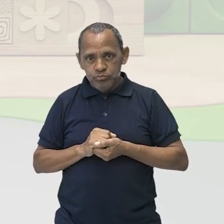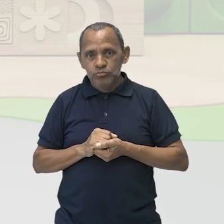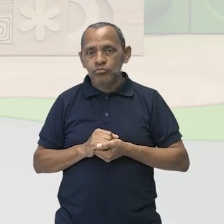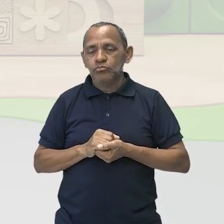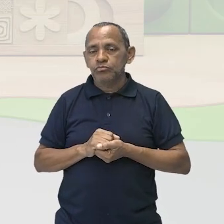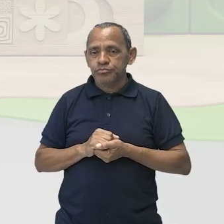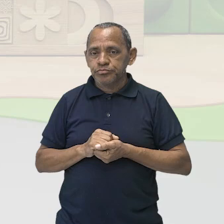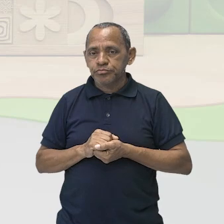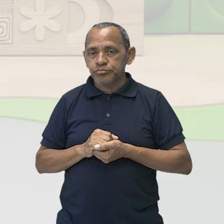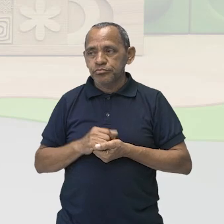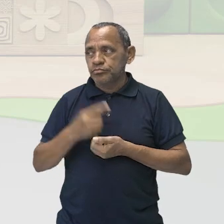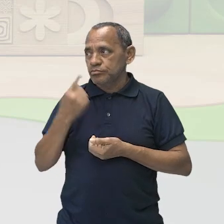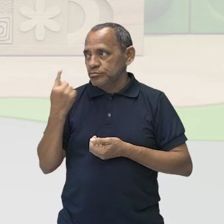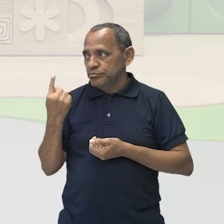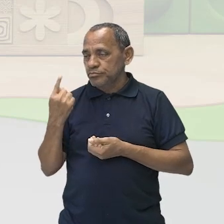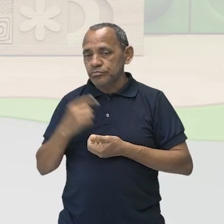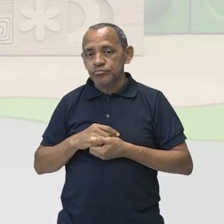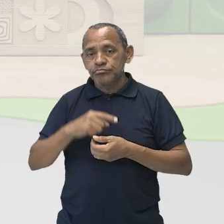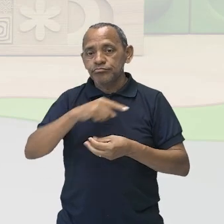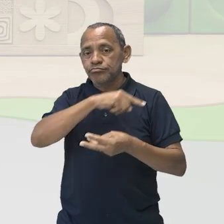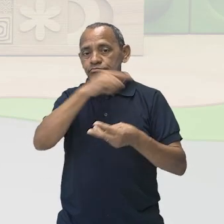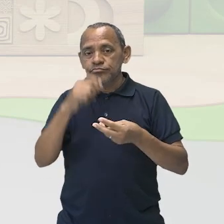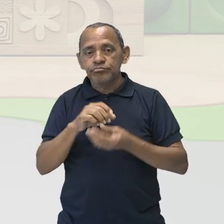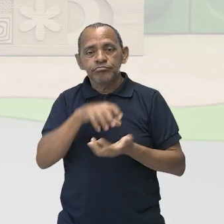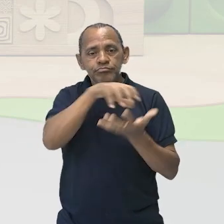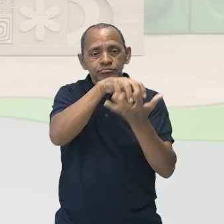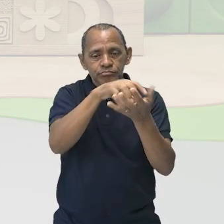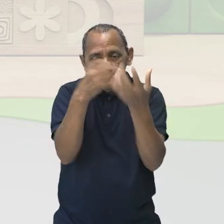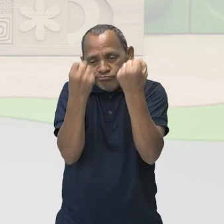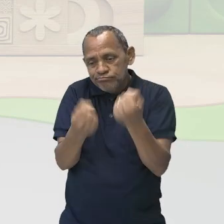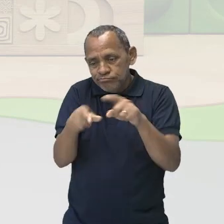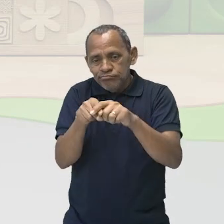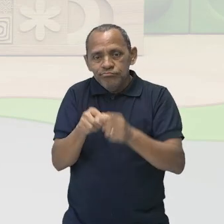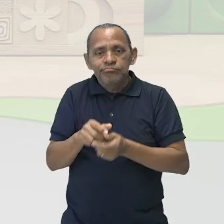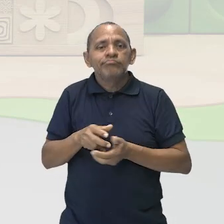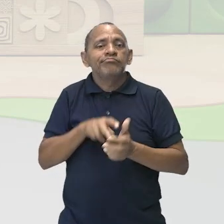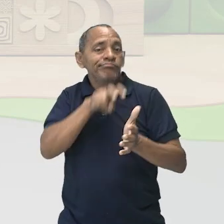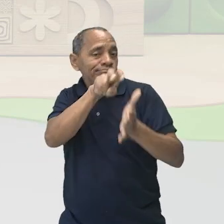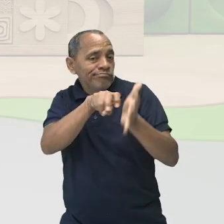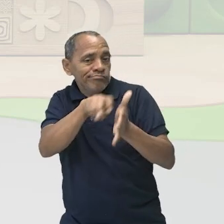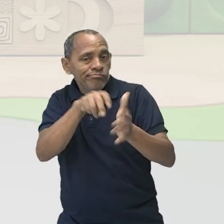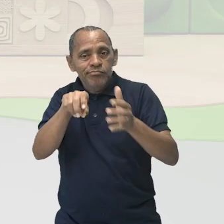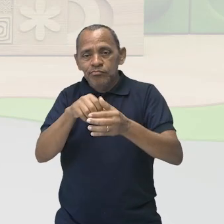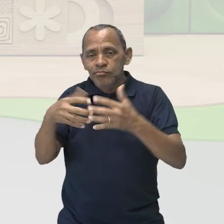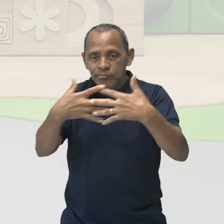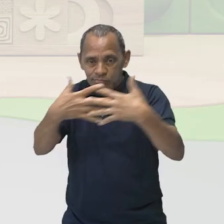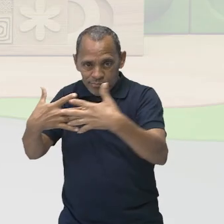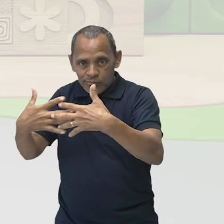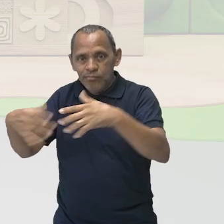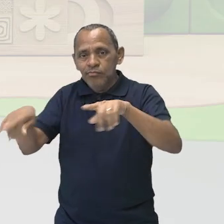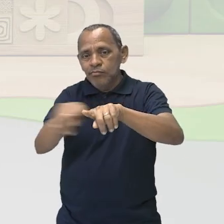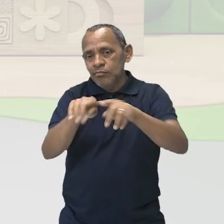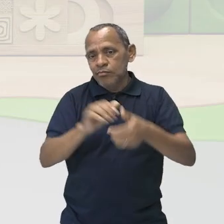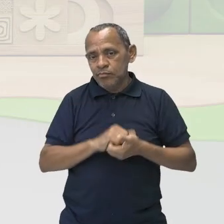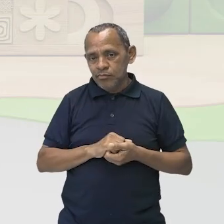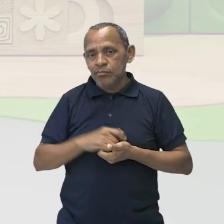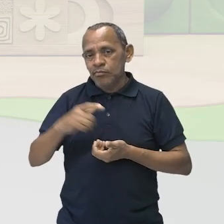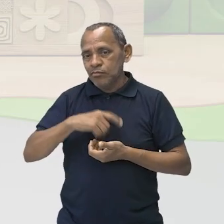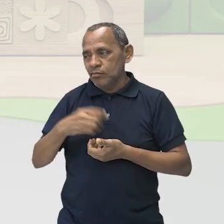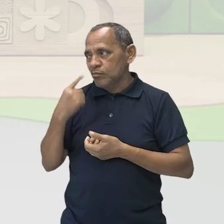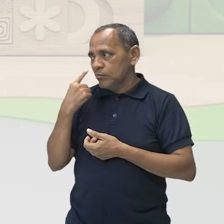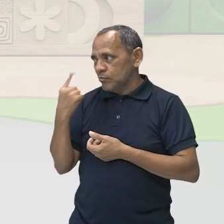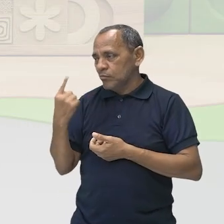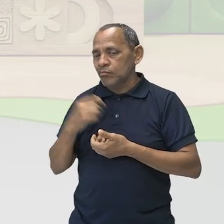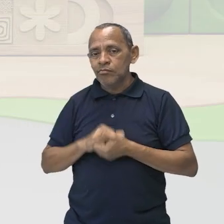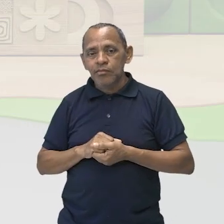infrasom. Os transportes pesados, trens, caminhões, outros veículos pesados emitem infrações,